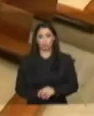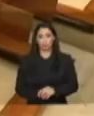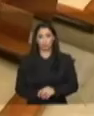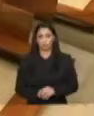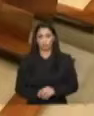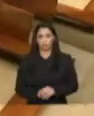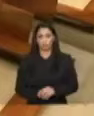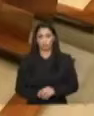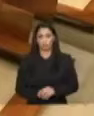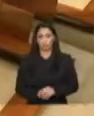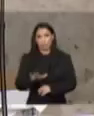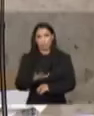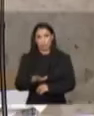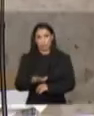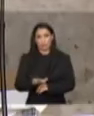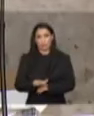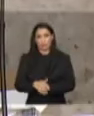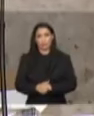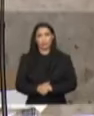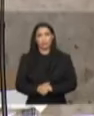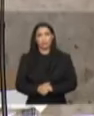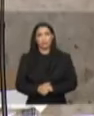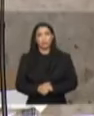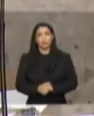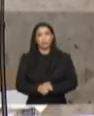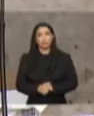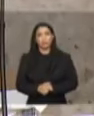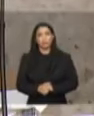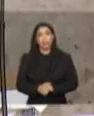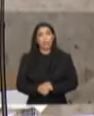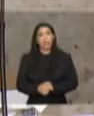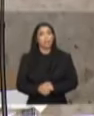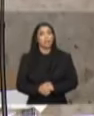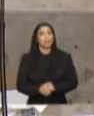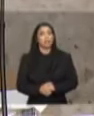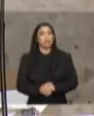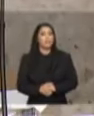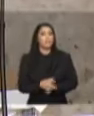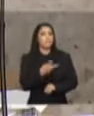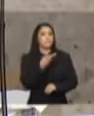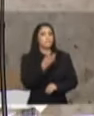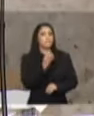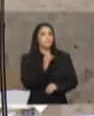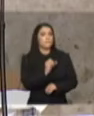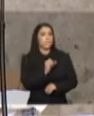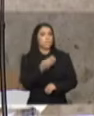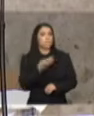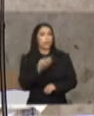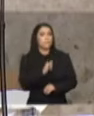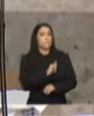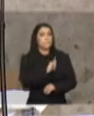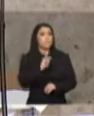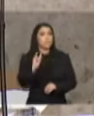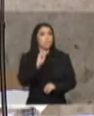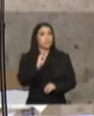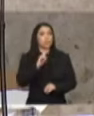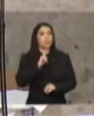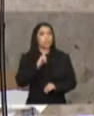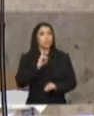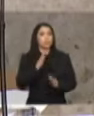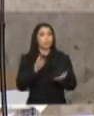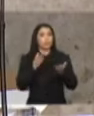as emendas de relator 20 bilhões de reais foram consignados